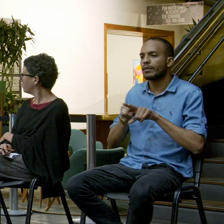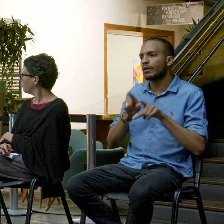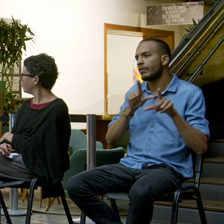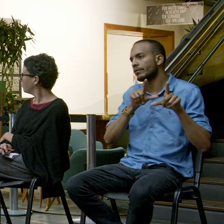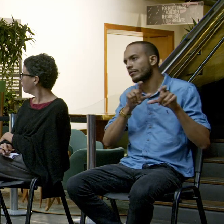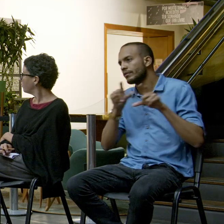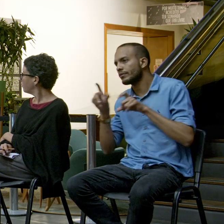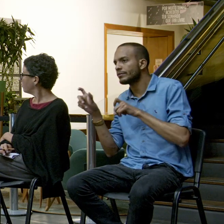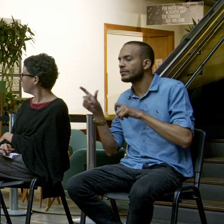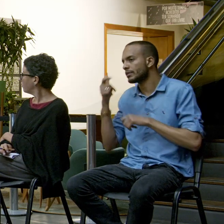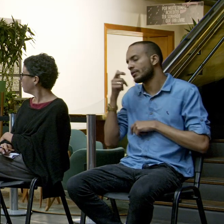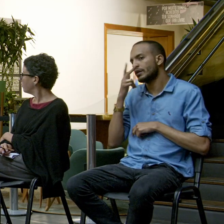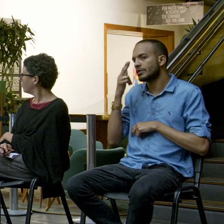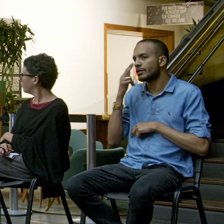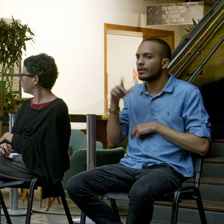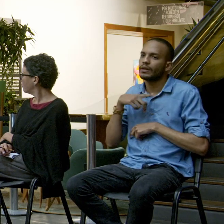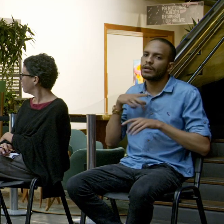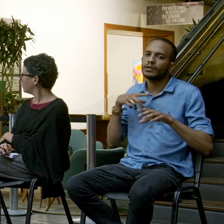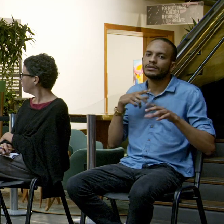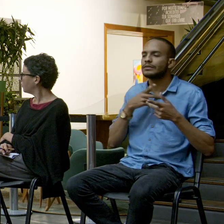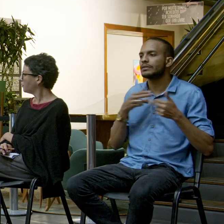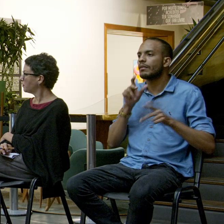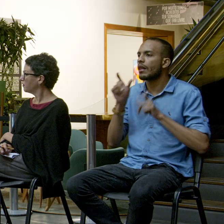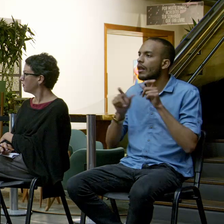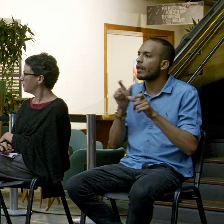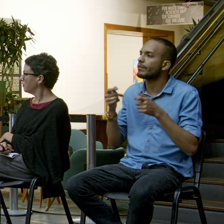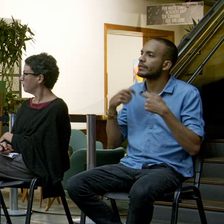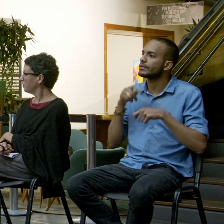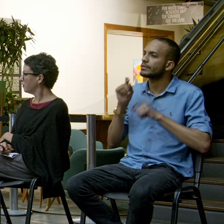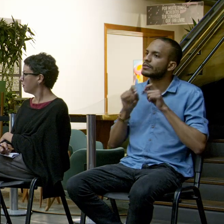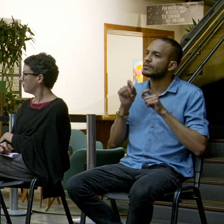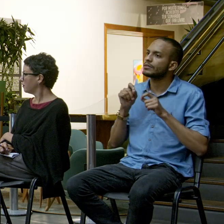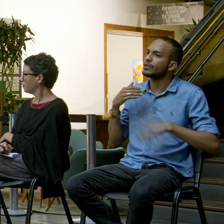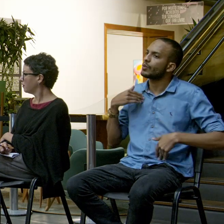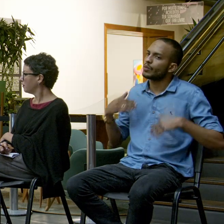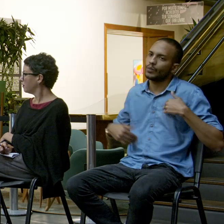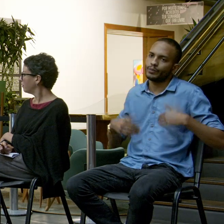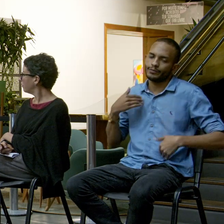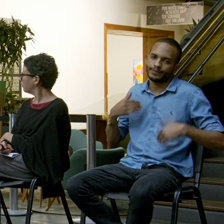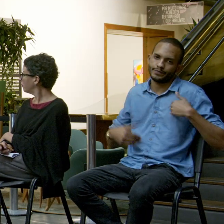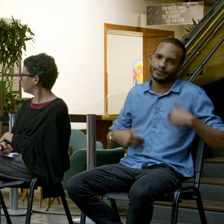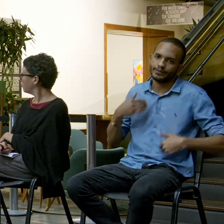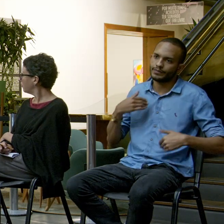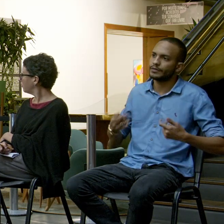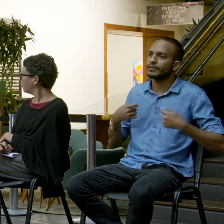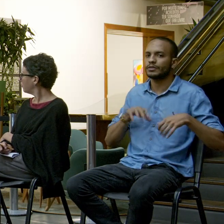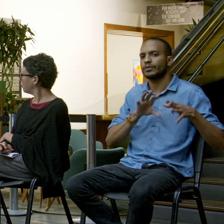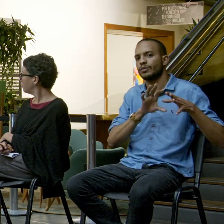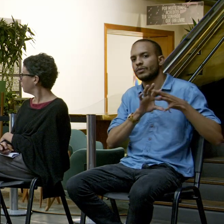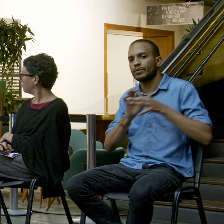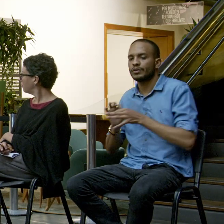imagens, eu acho que tem um grupo de palavras que são palavras que precisam do corpo. Elas precisam de um